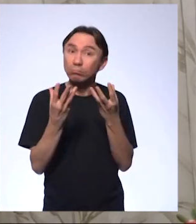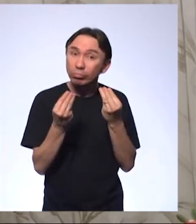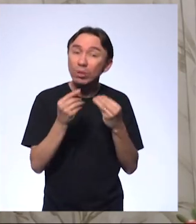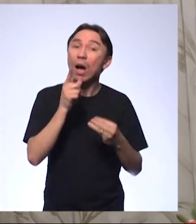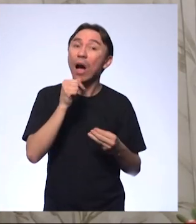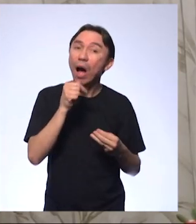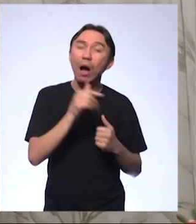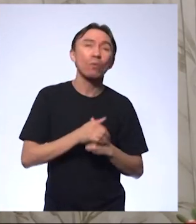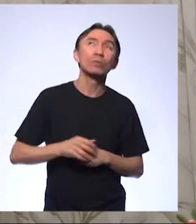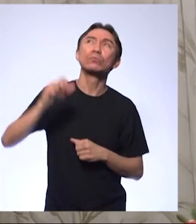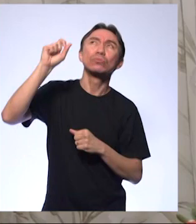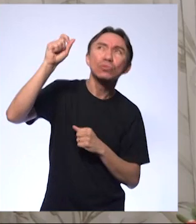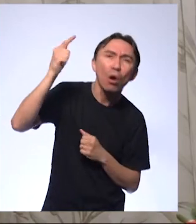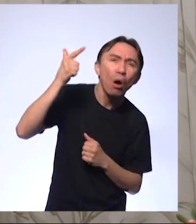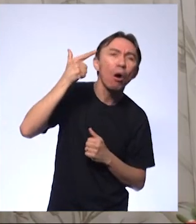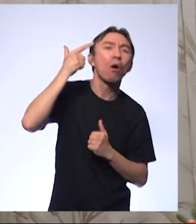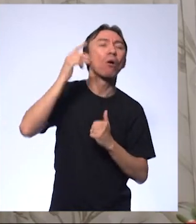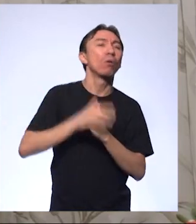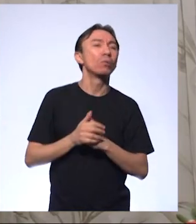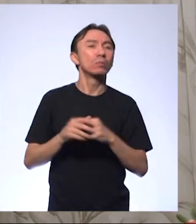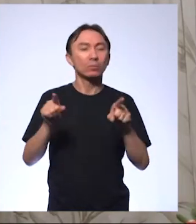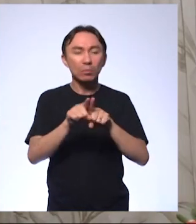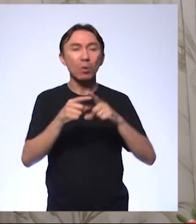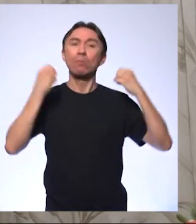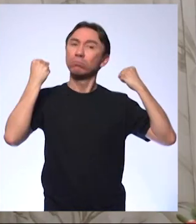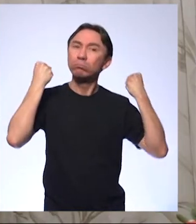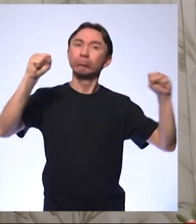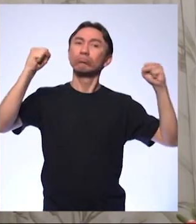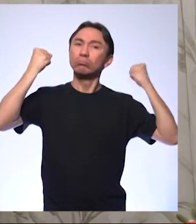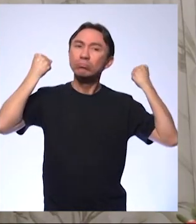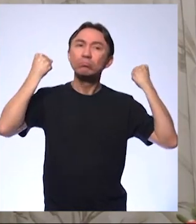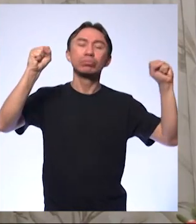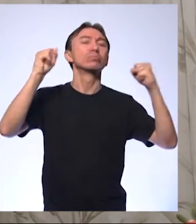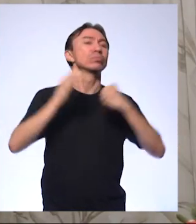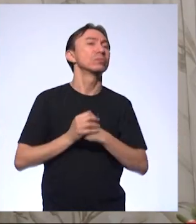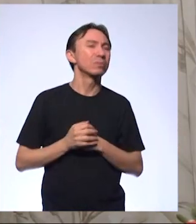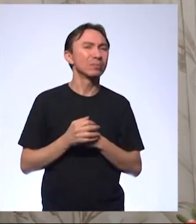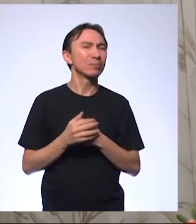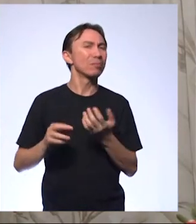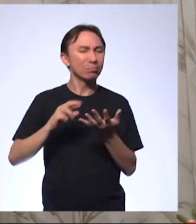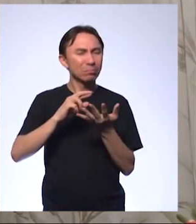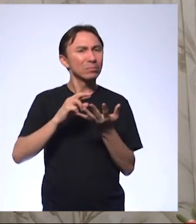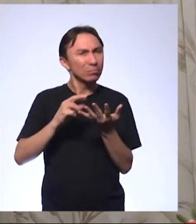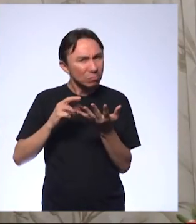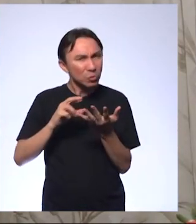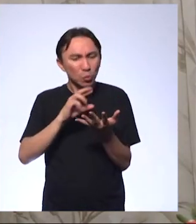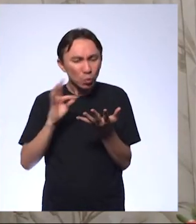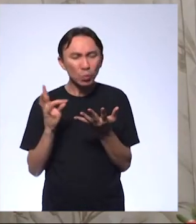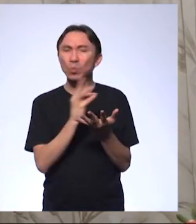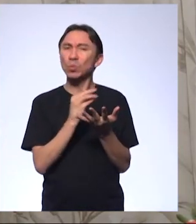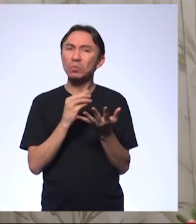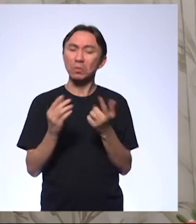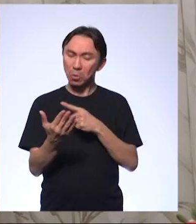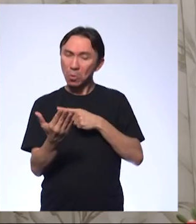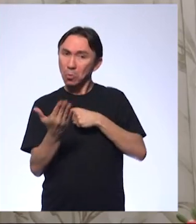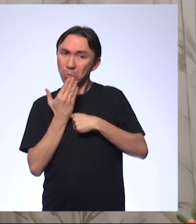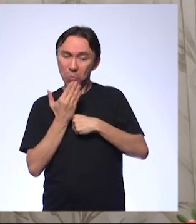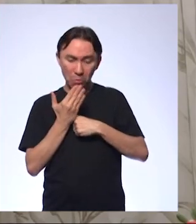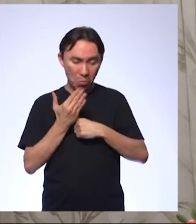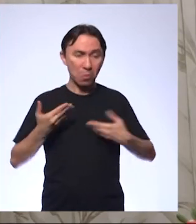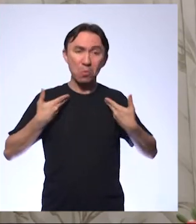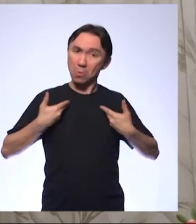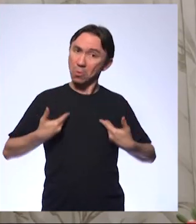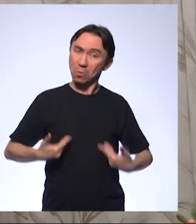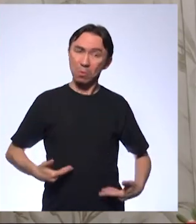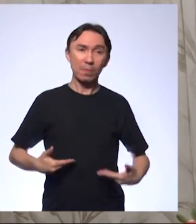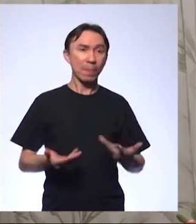tomar sol, praticar uma atividade física. Todas essas coisas vão trazer aí benefícios para o nosso corpo